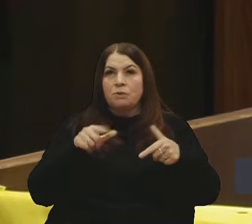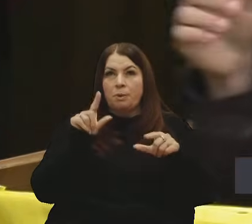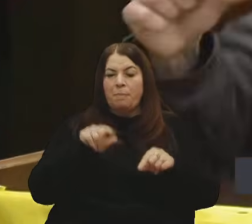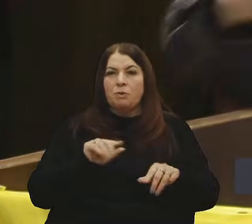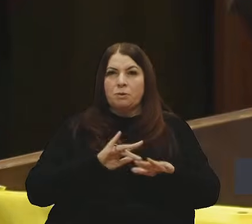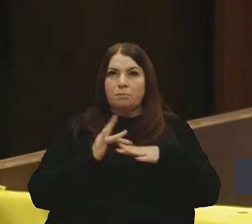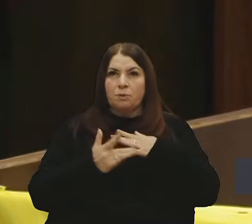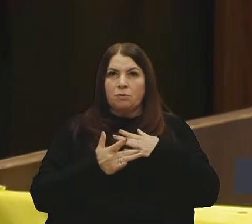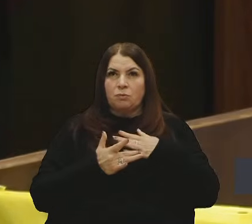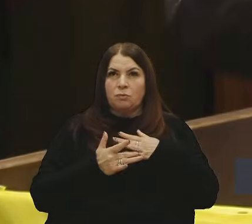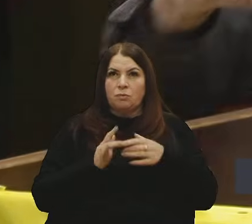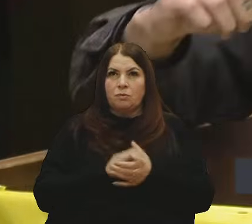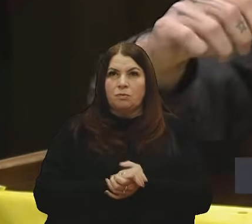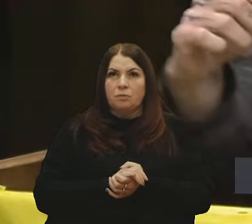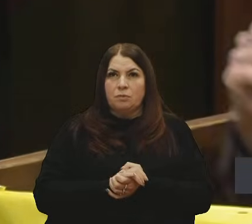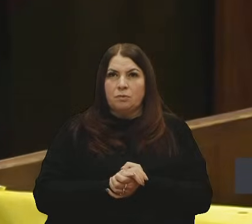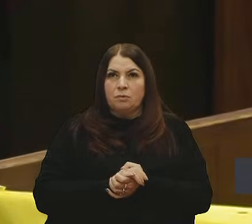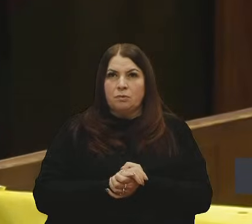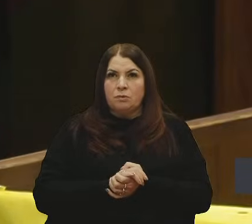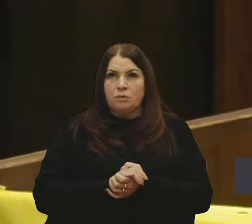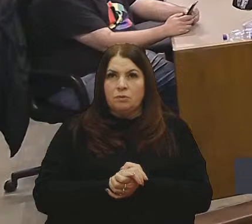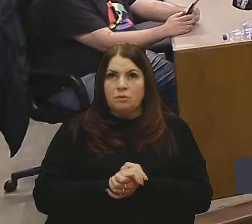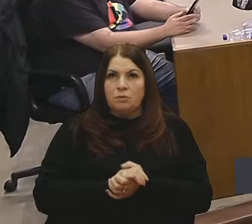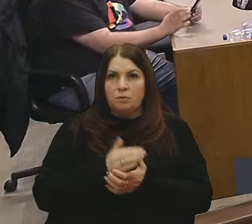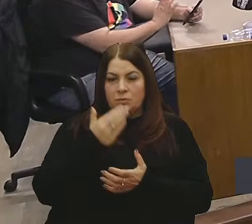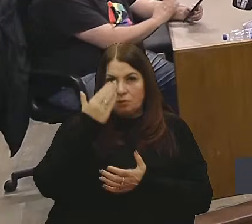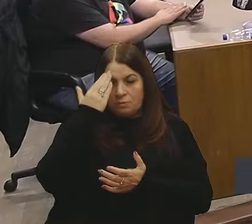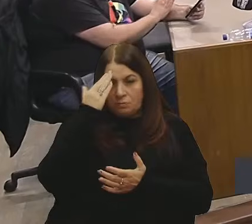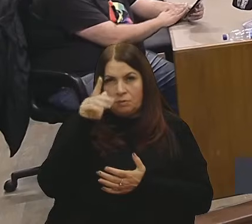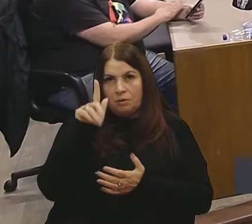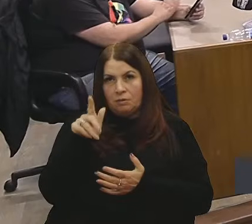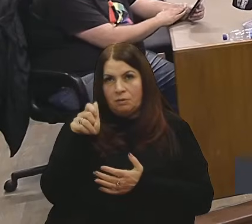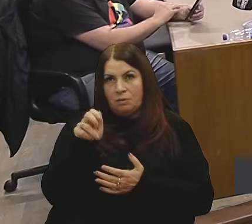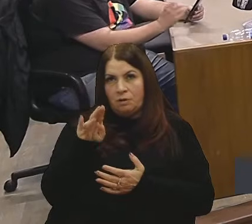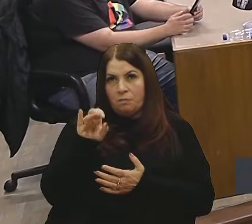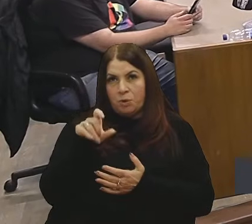e é isso. Obrigado, Gabriel.